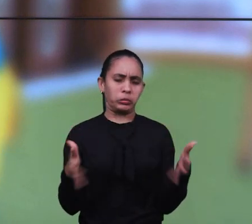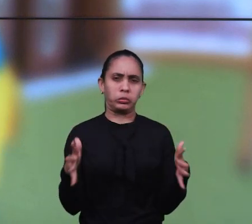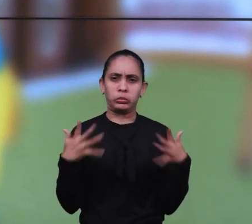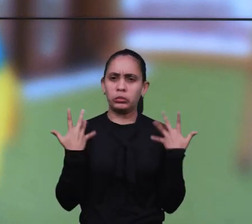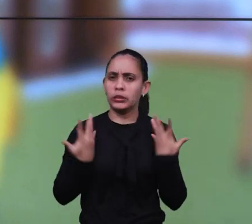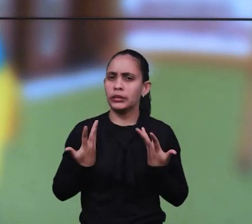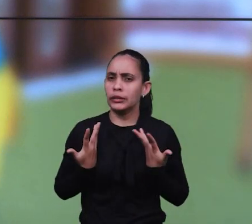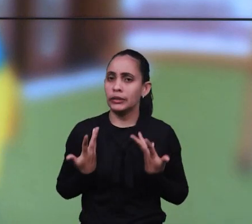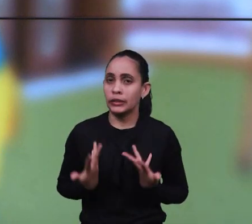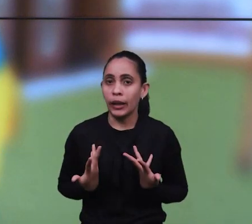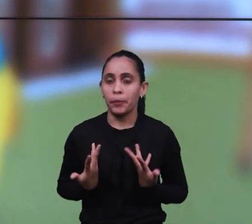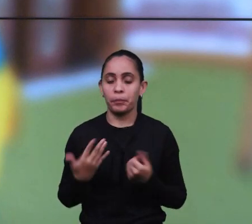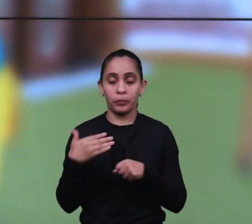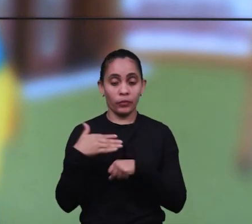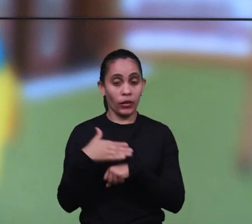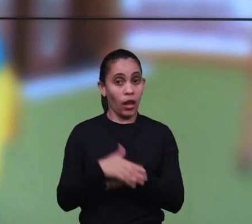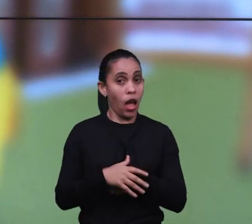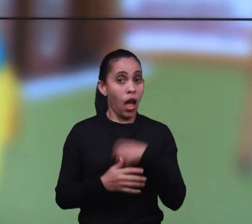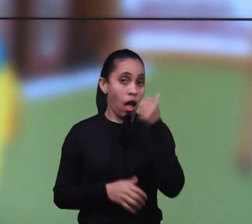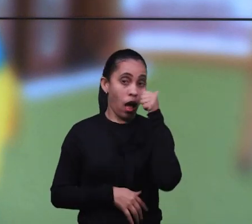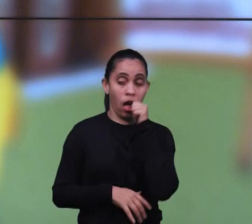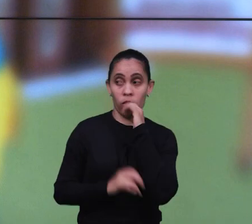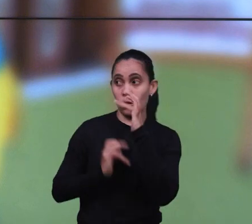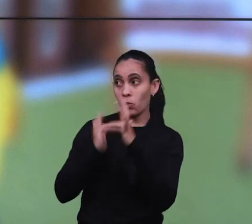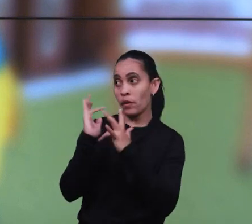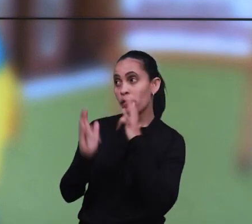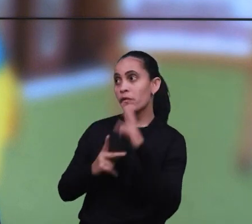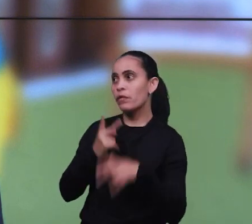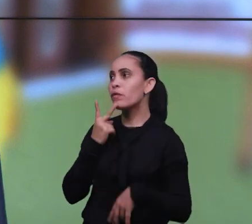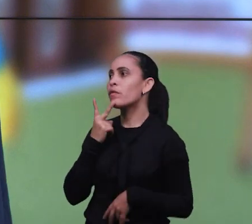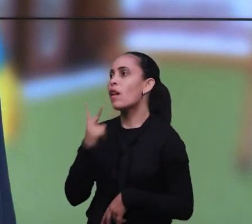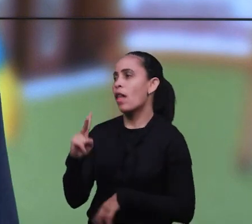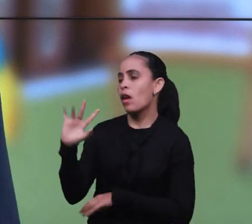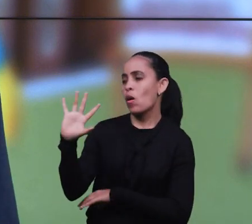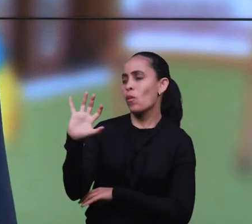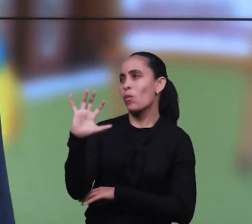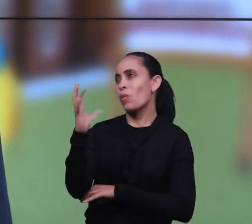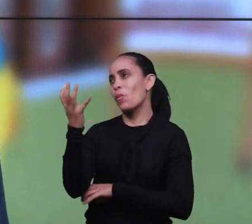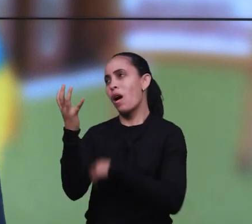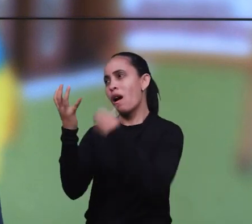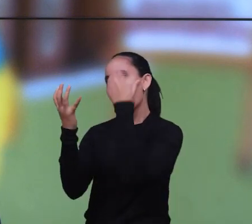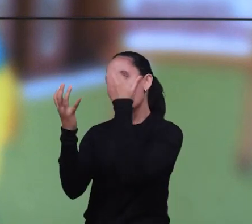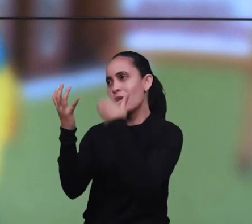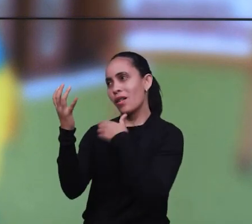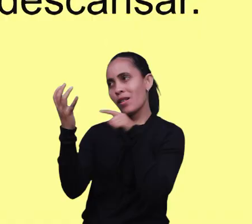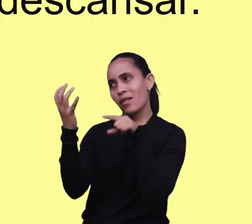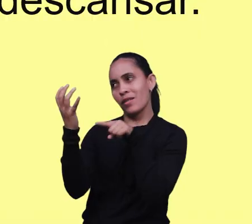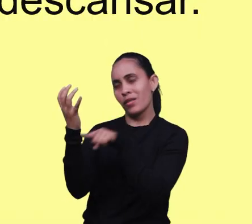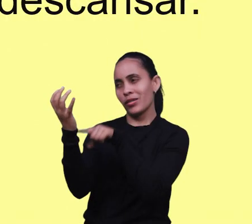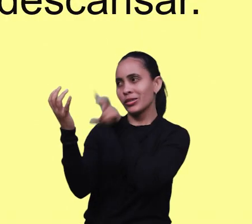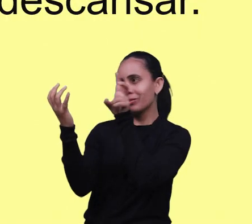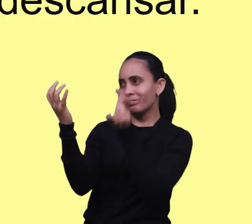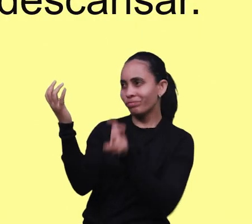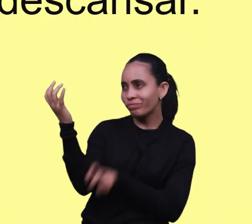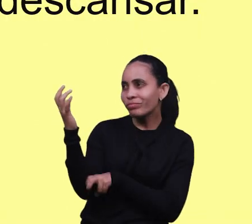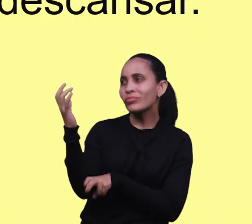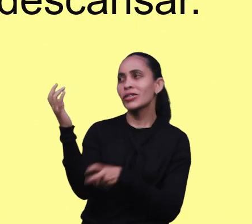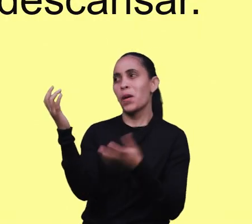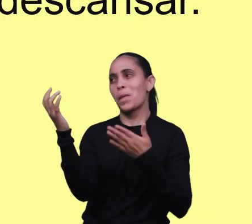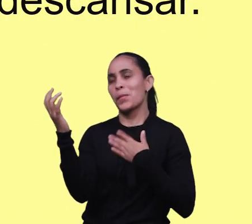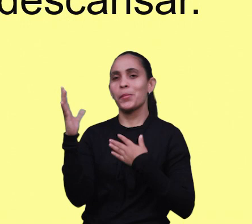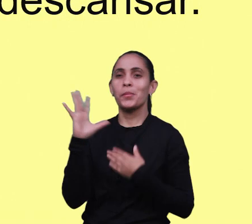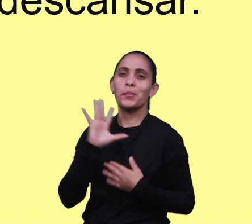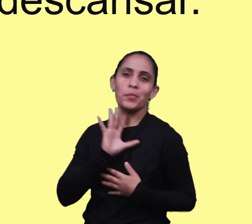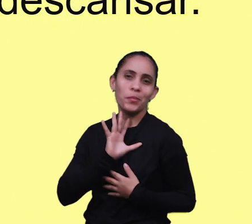ficar cansados, o deserto. E a noiva fala assim: olha, qual a macieira entre as árvores